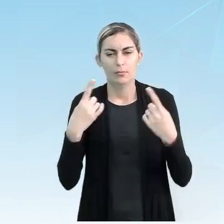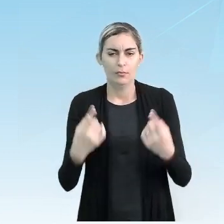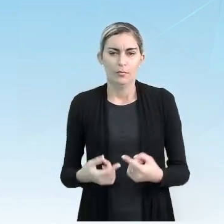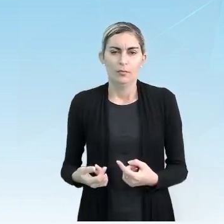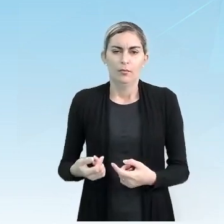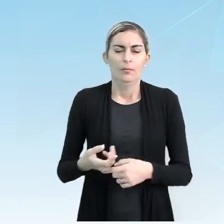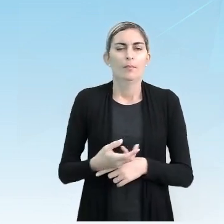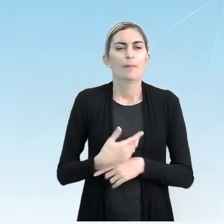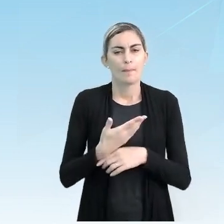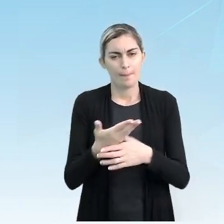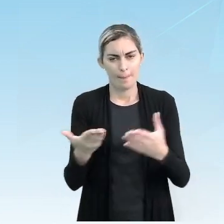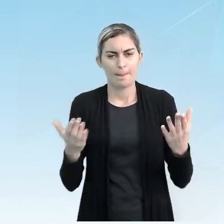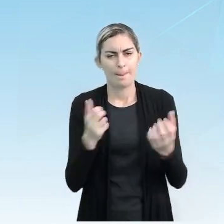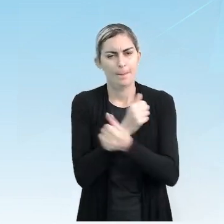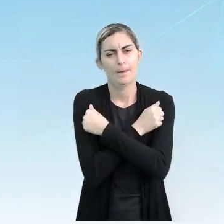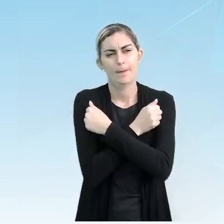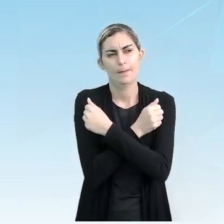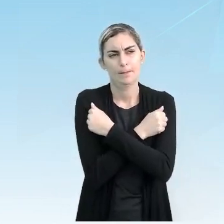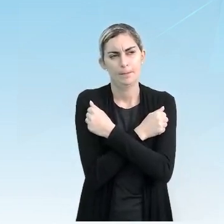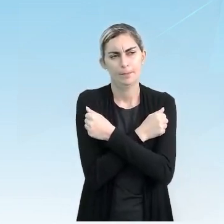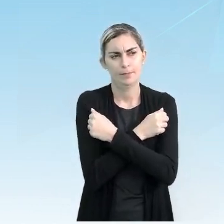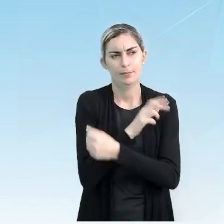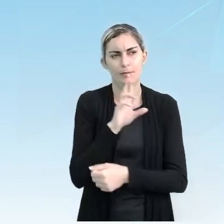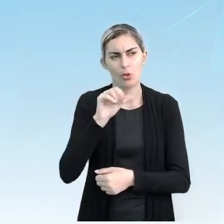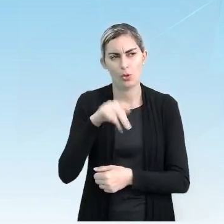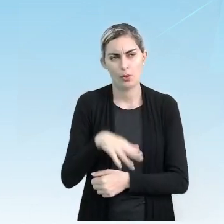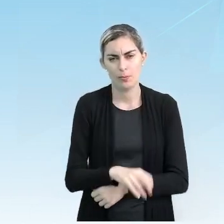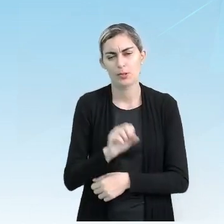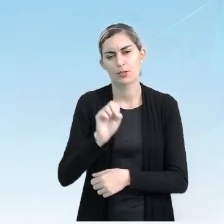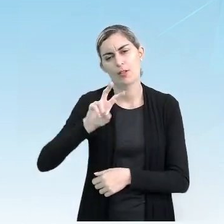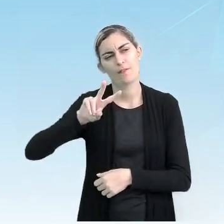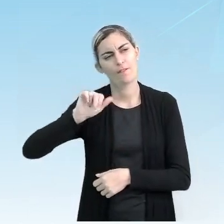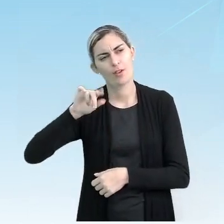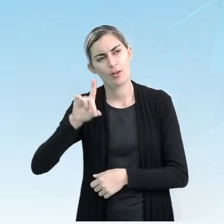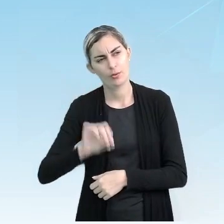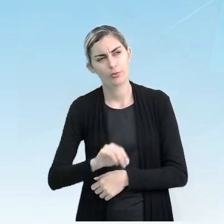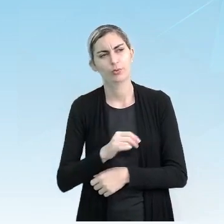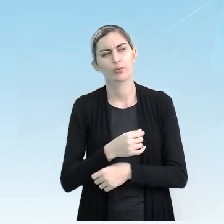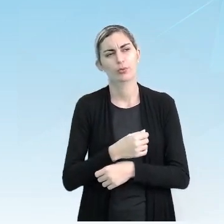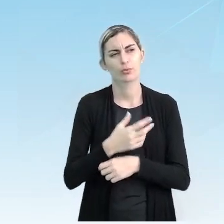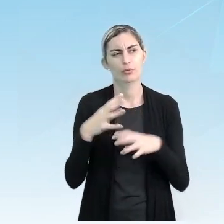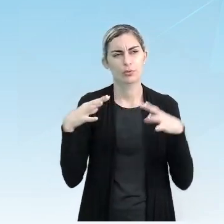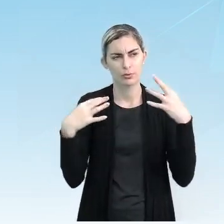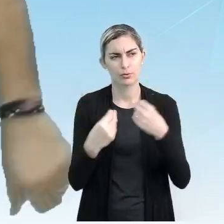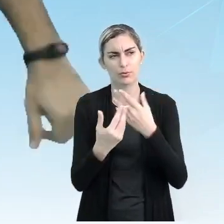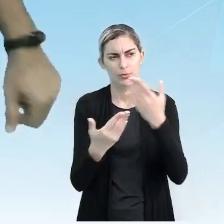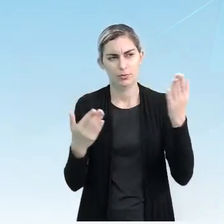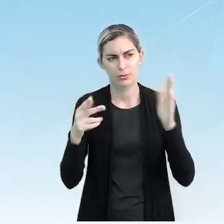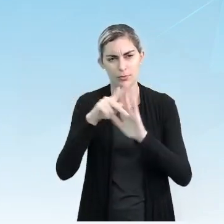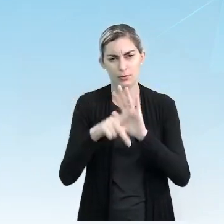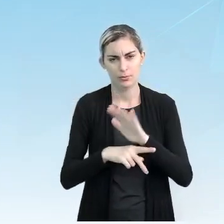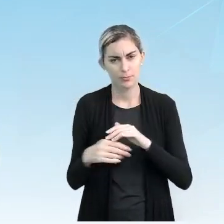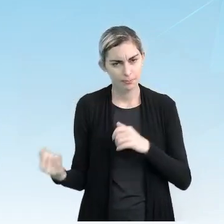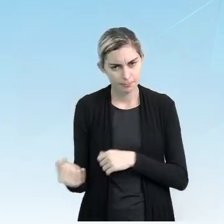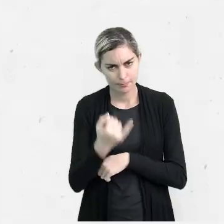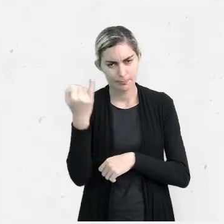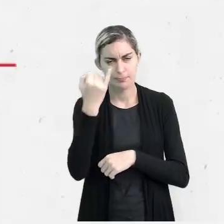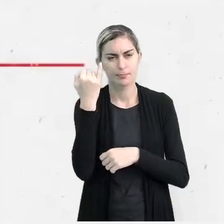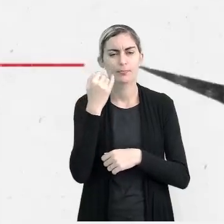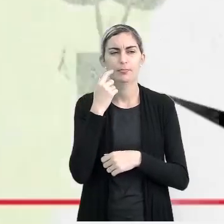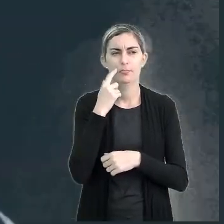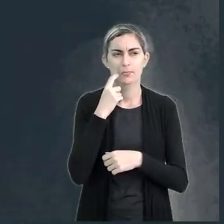isso aí. Então um abraço, professor Robson, professor Valdo Dantas, um abraço para todos e o Projeto de Vida é fundamental.